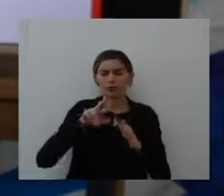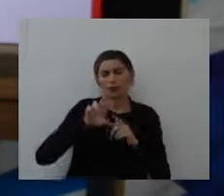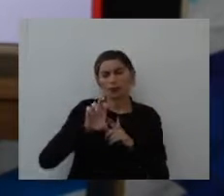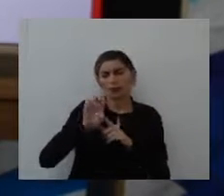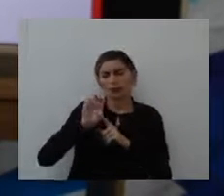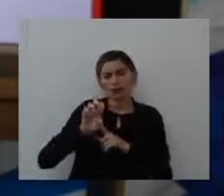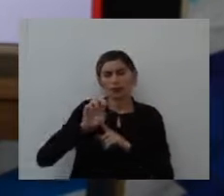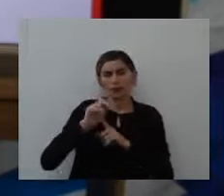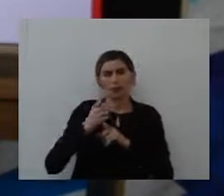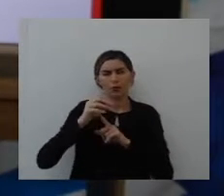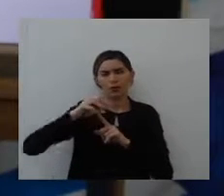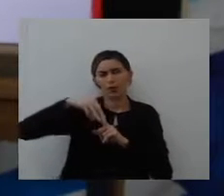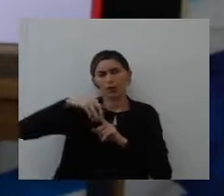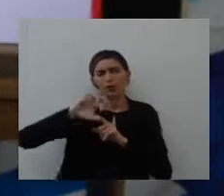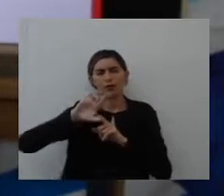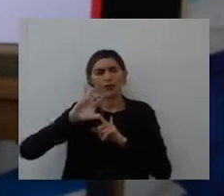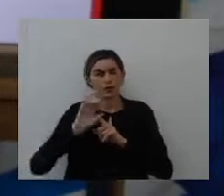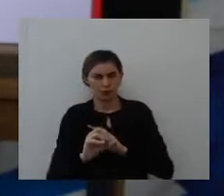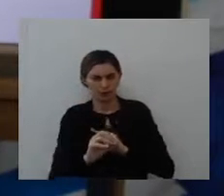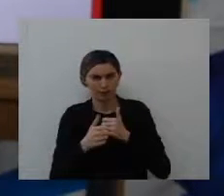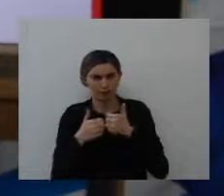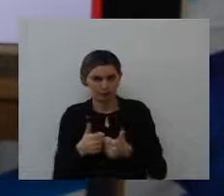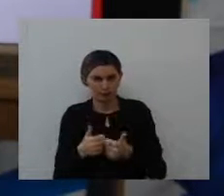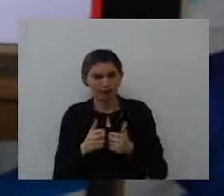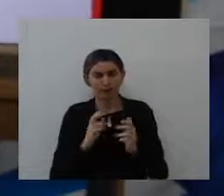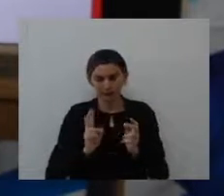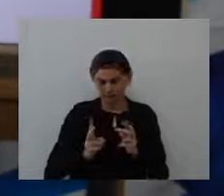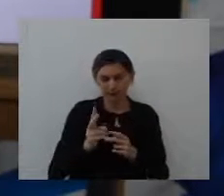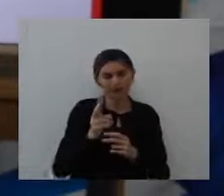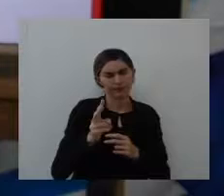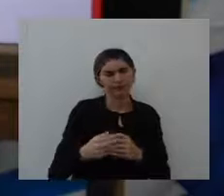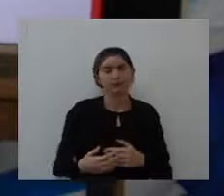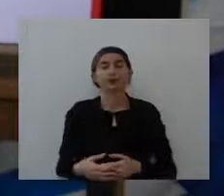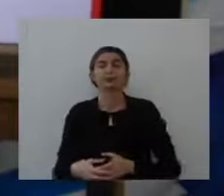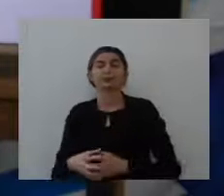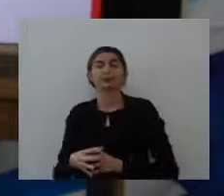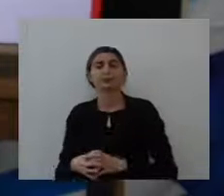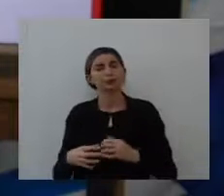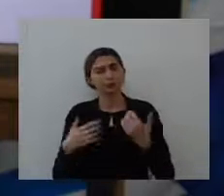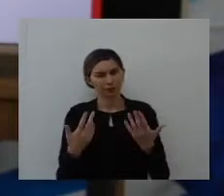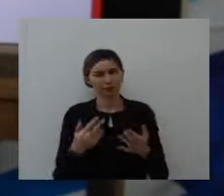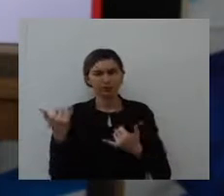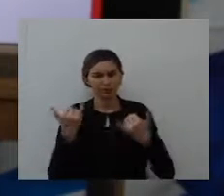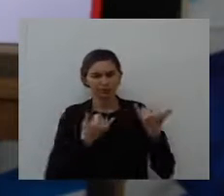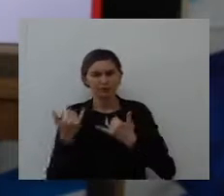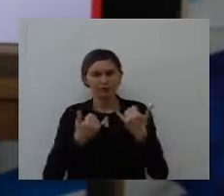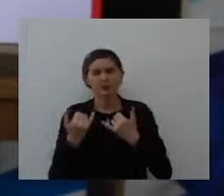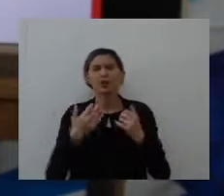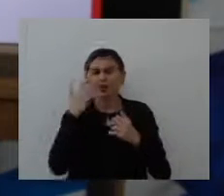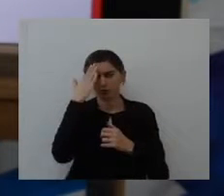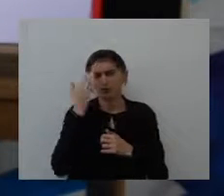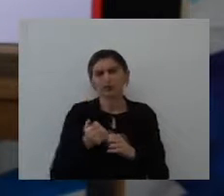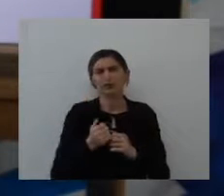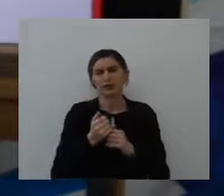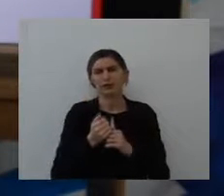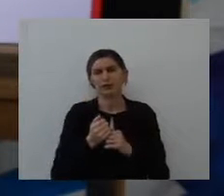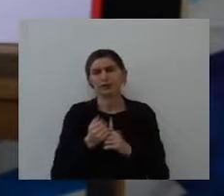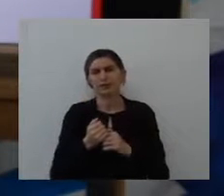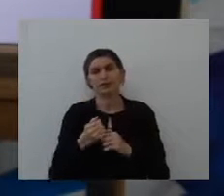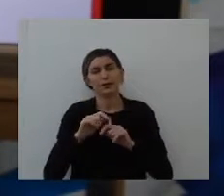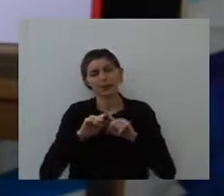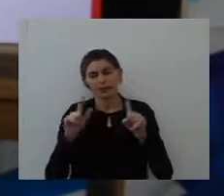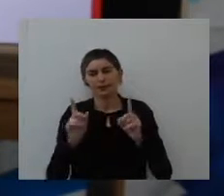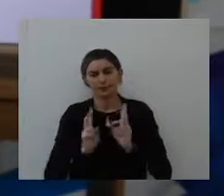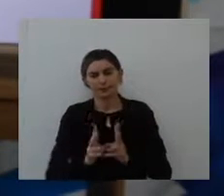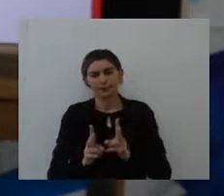pré-homérico. Tranquilão? Vamos seguir? Muita informação, Pimpão. Eu sei, fera. Mas